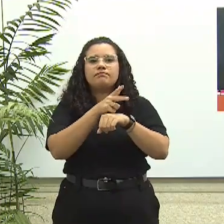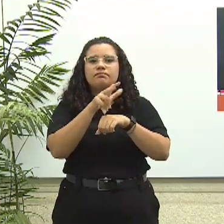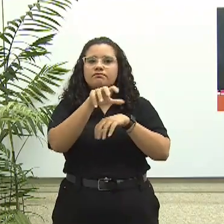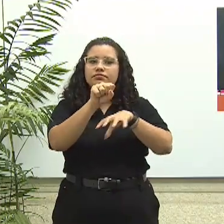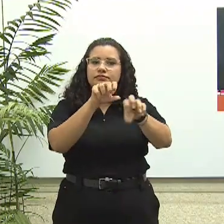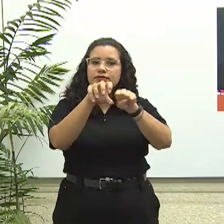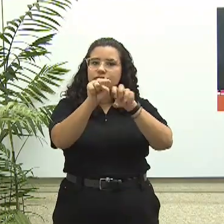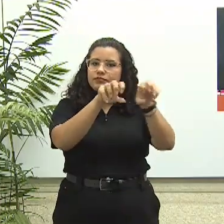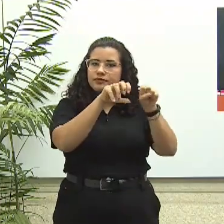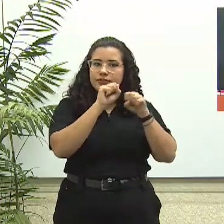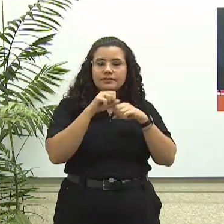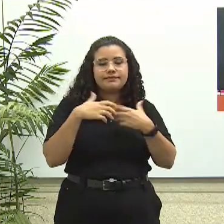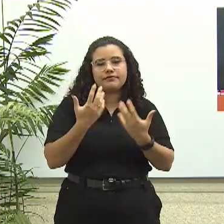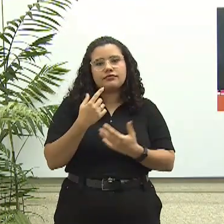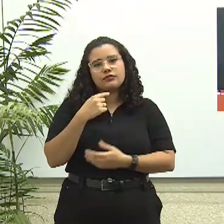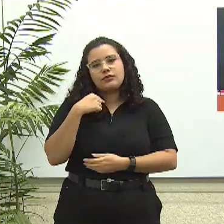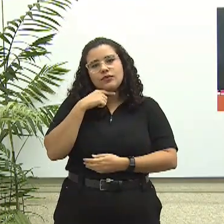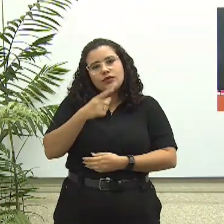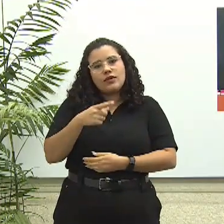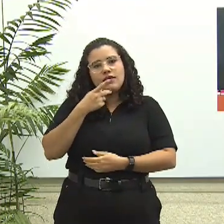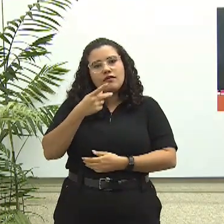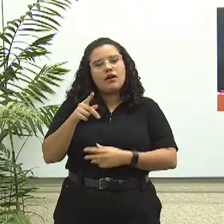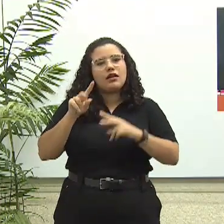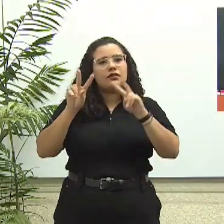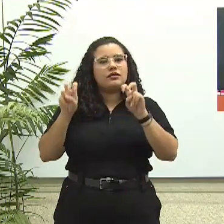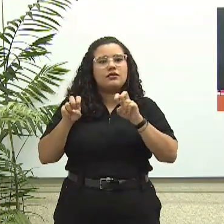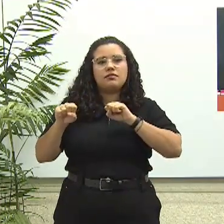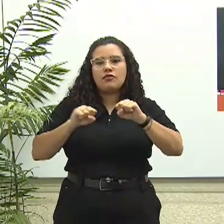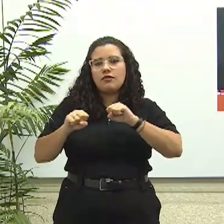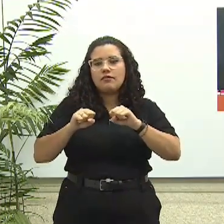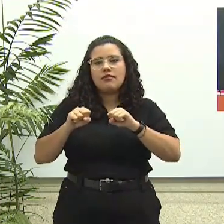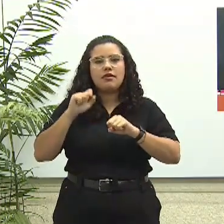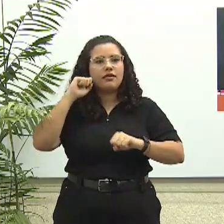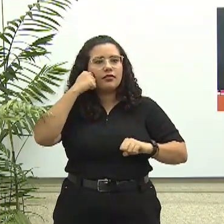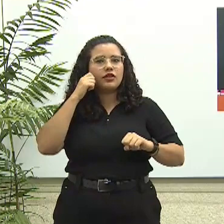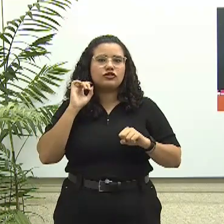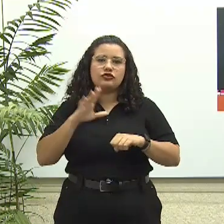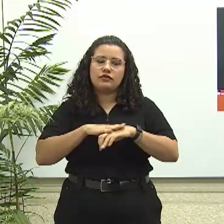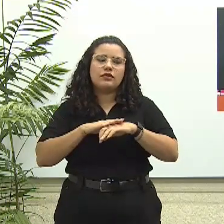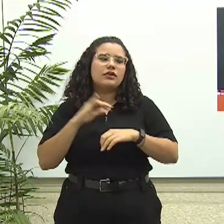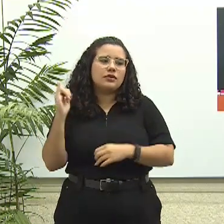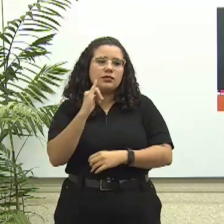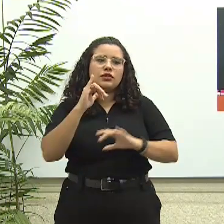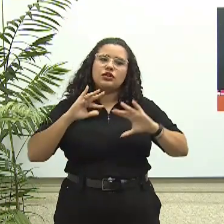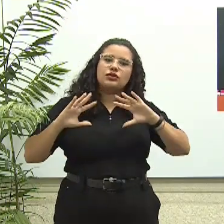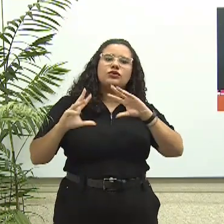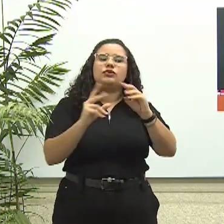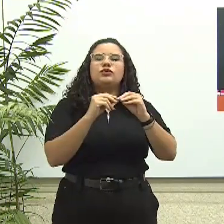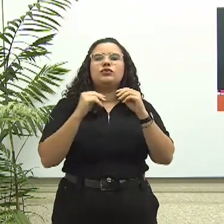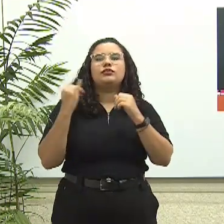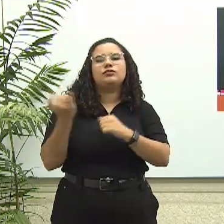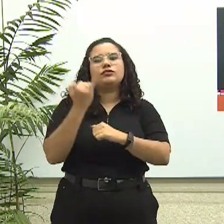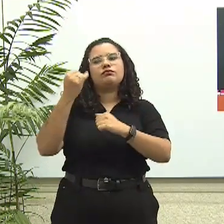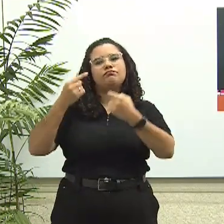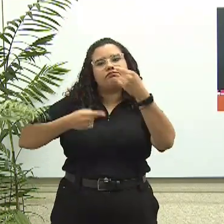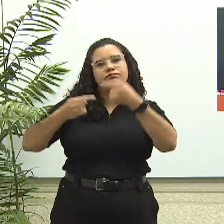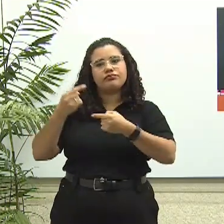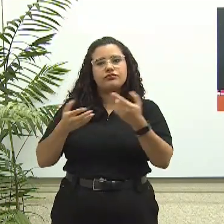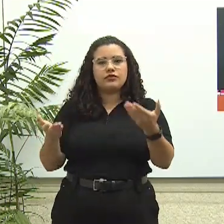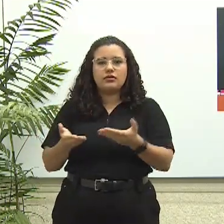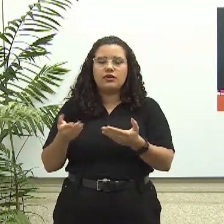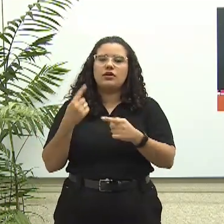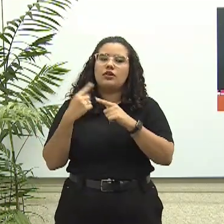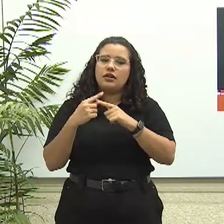nesse processo né então não dá para deixar esse debate só pro movimento negro fazer é importante que todos nós abracemos essa discussão porque é